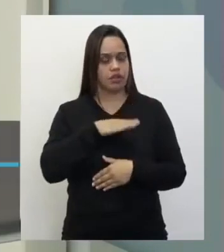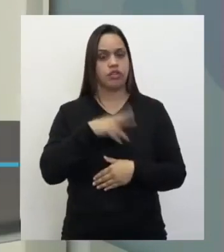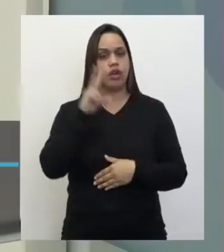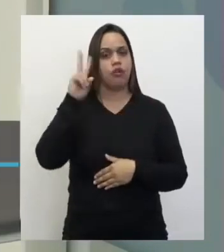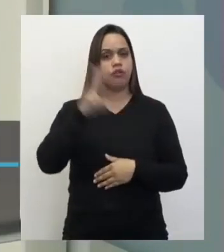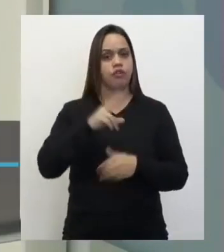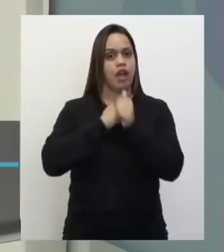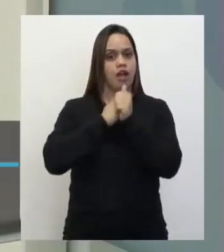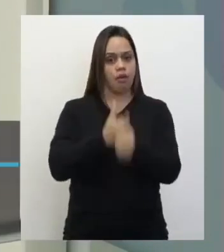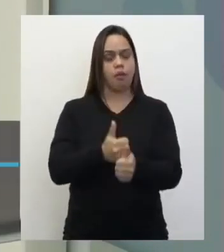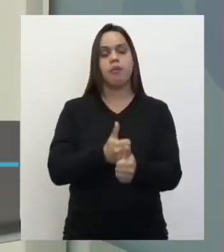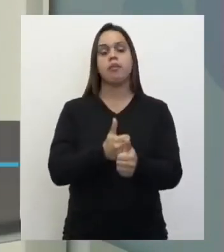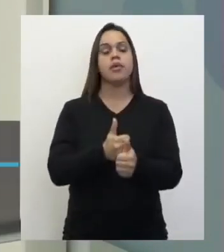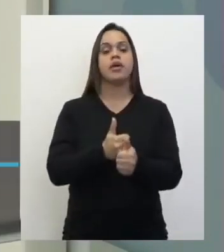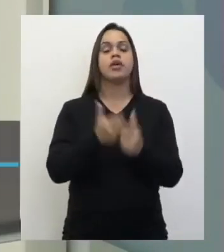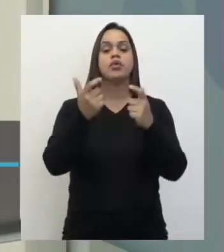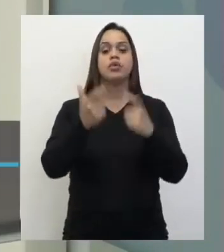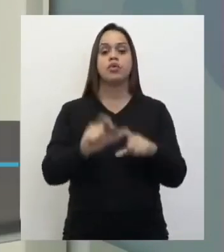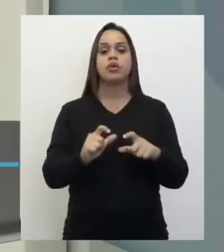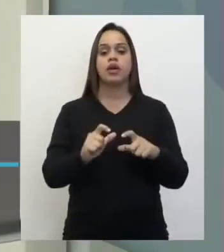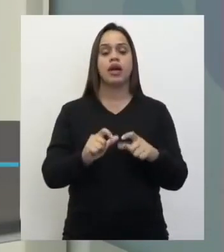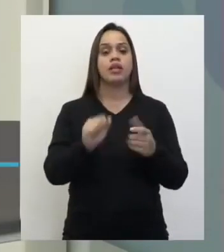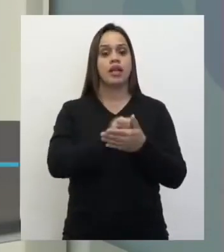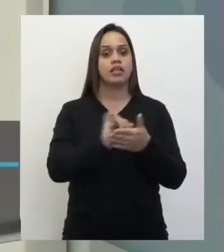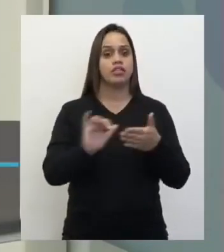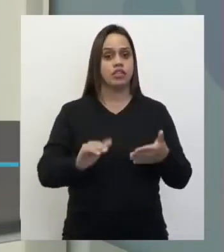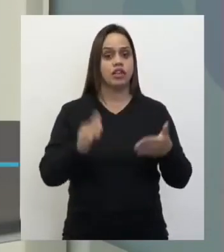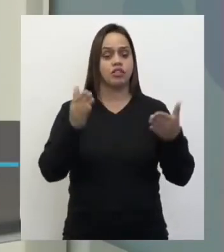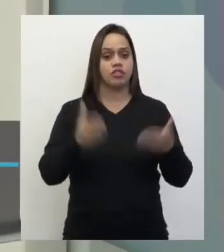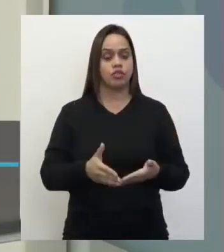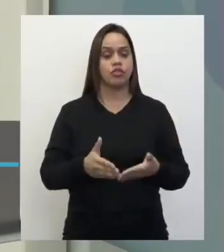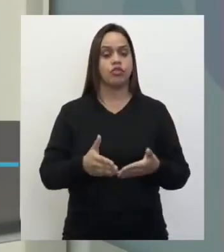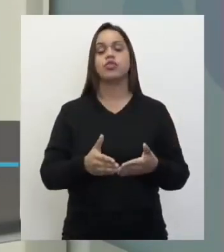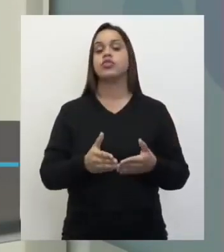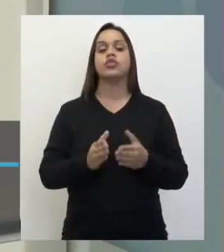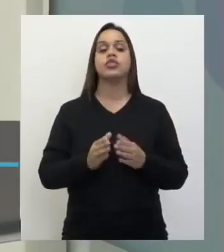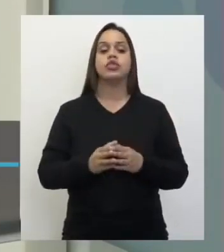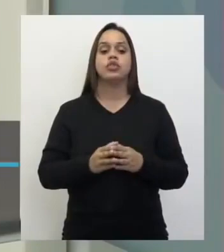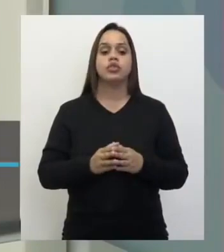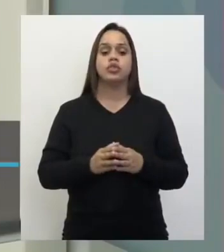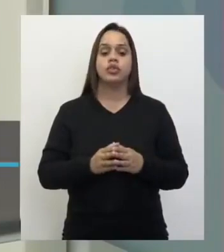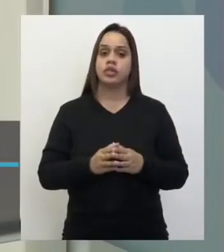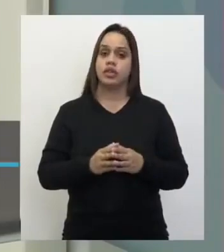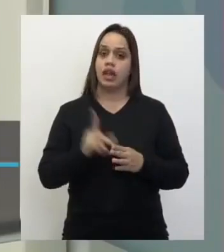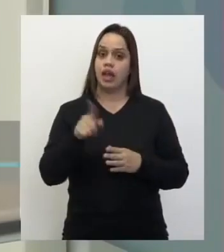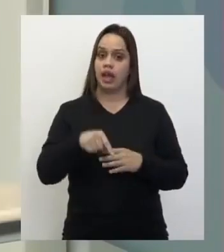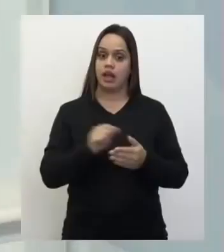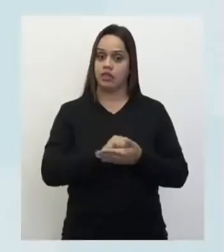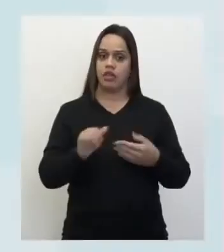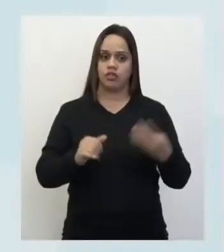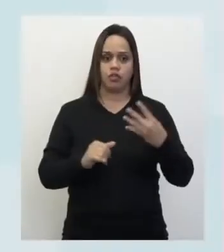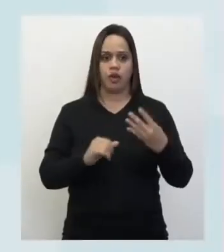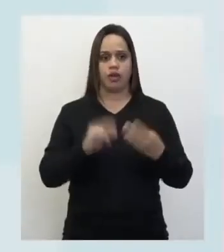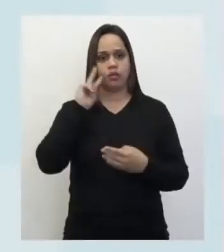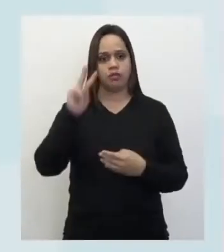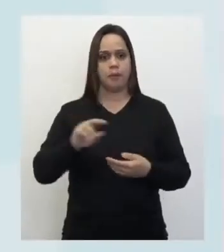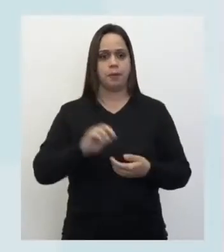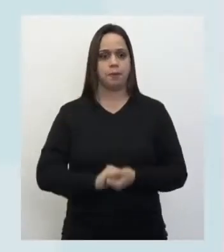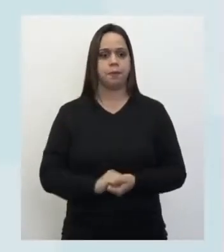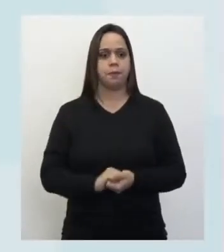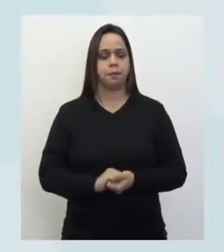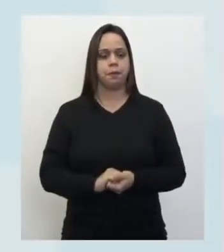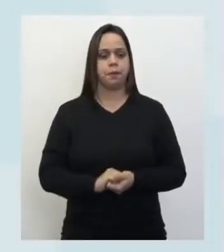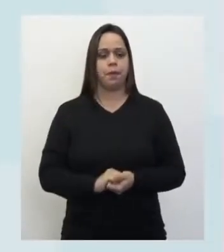acompanhem conosco qual é a questão da atividade conjunta 4 que está na tela.